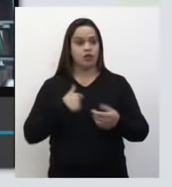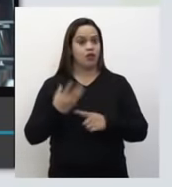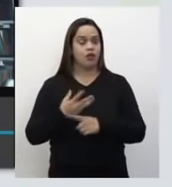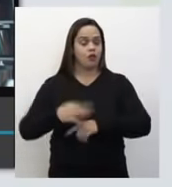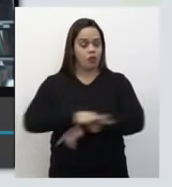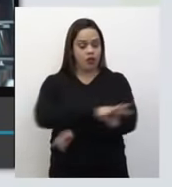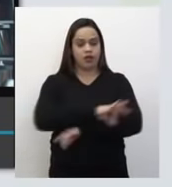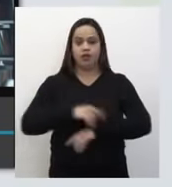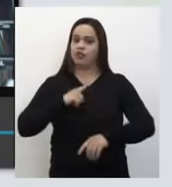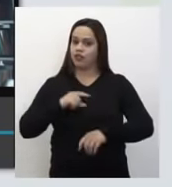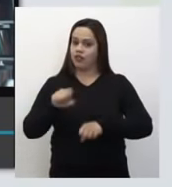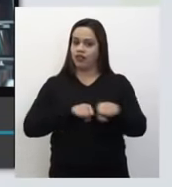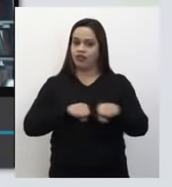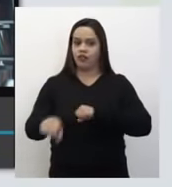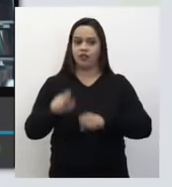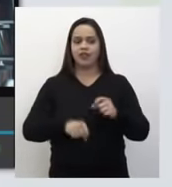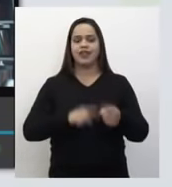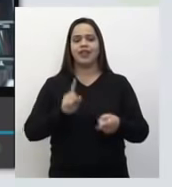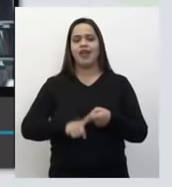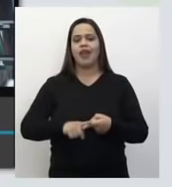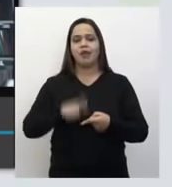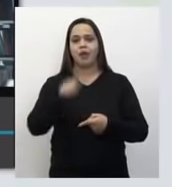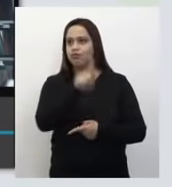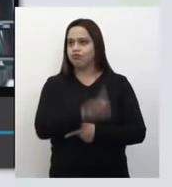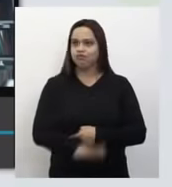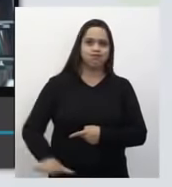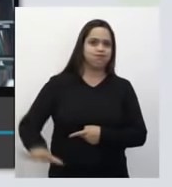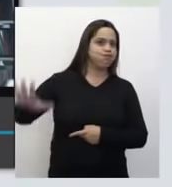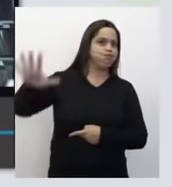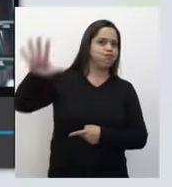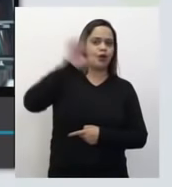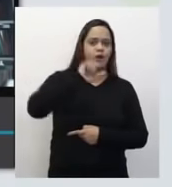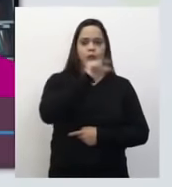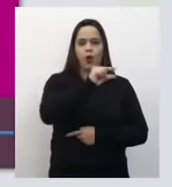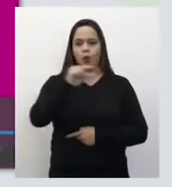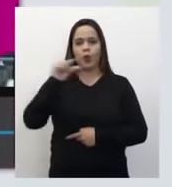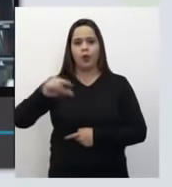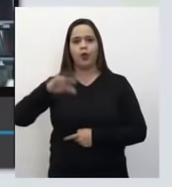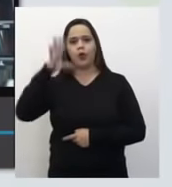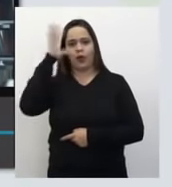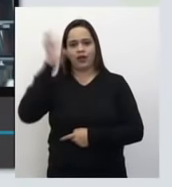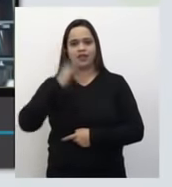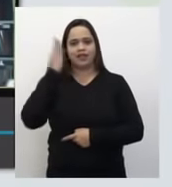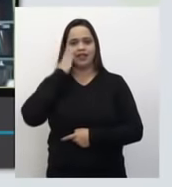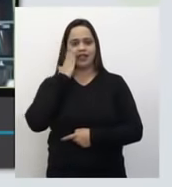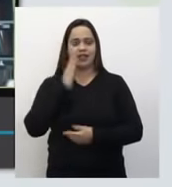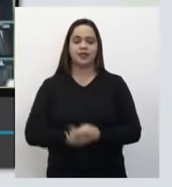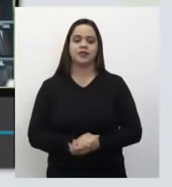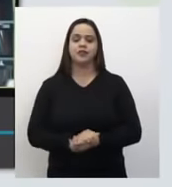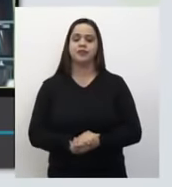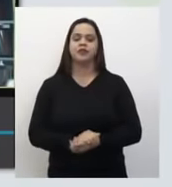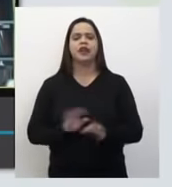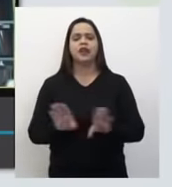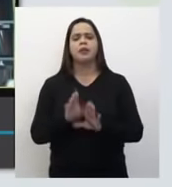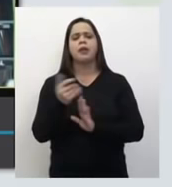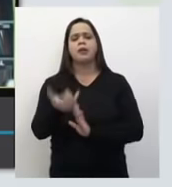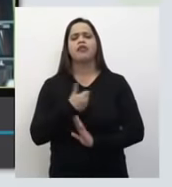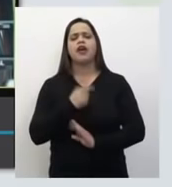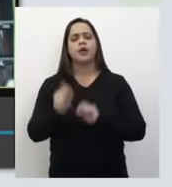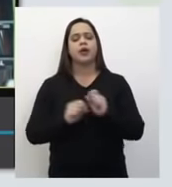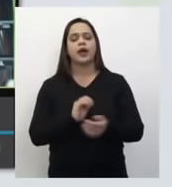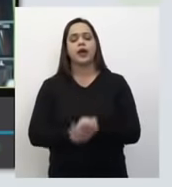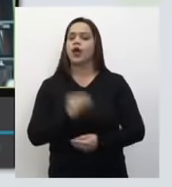formação que a gente chama de generalista, né, que ele entende de pouco em tudo, né. E me diga uma coisa, como que o jeito